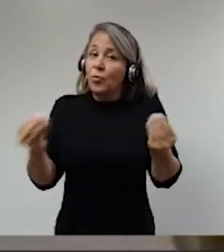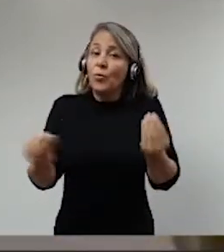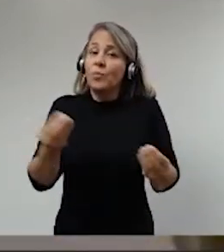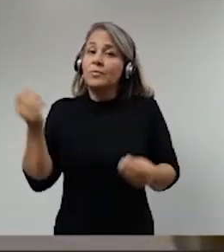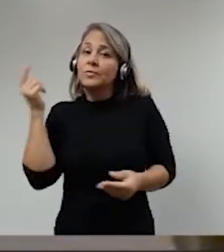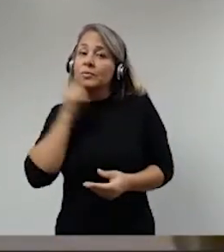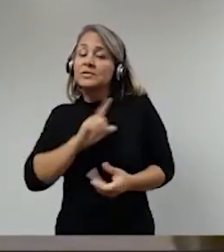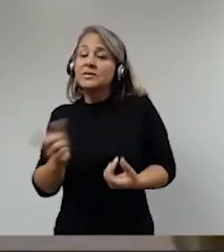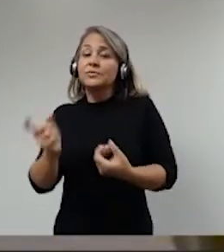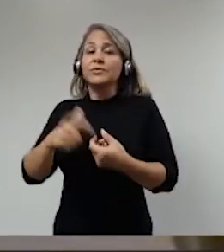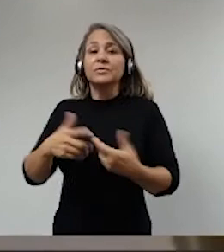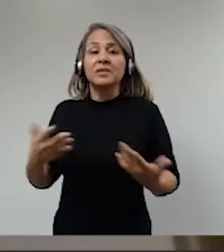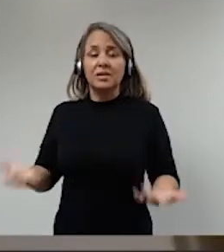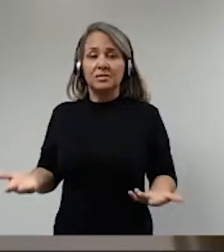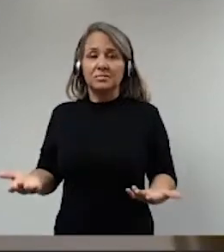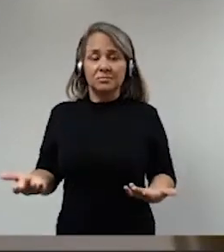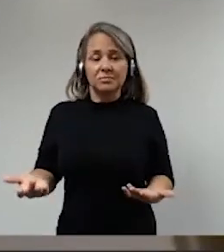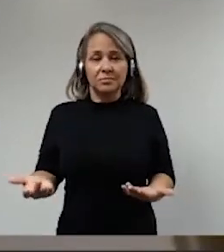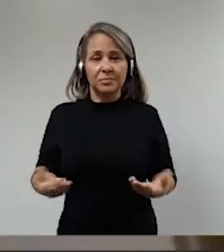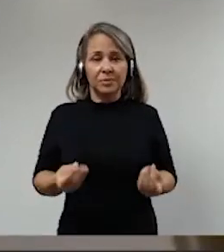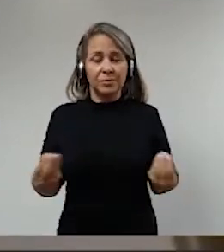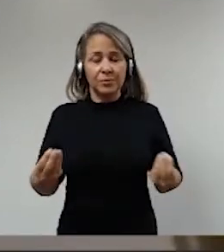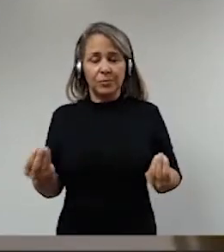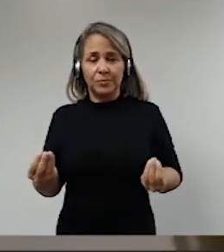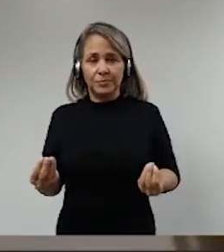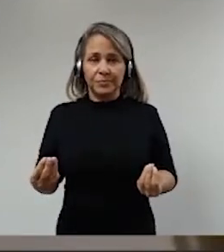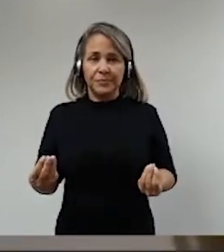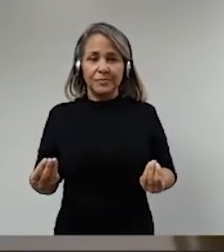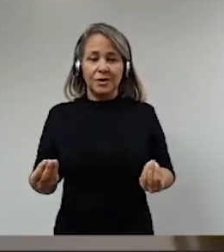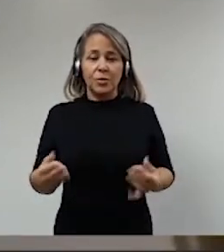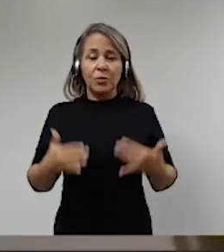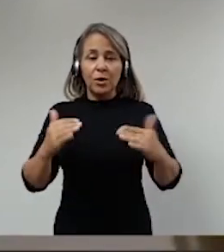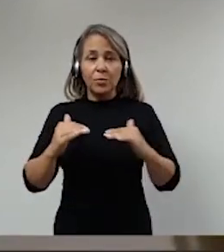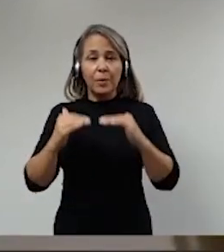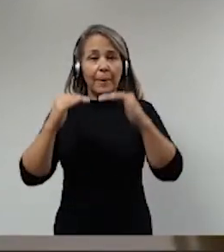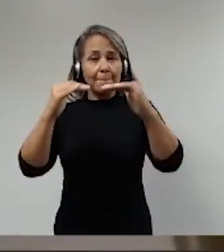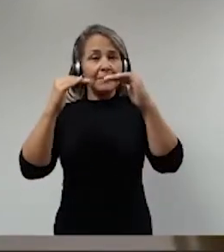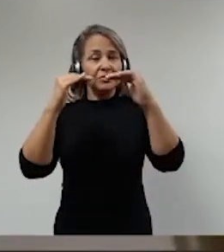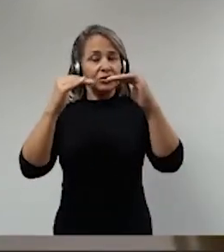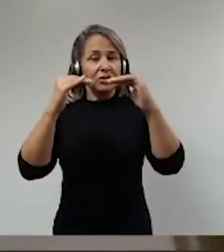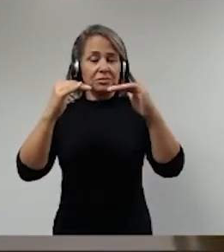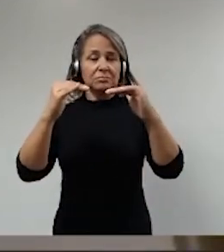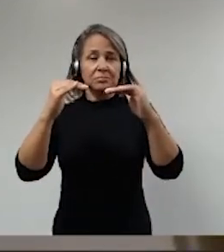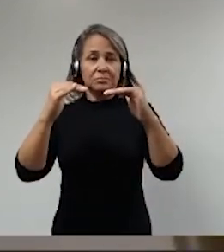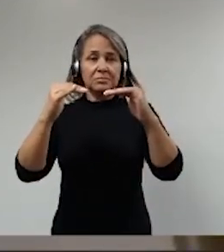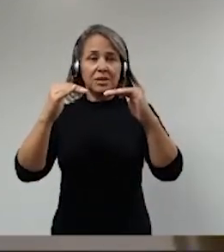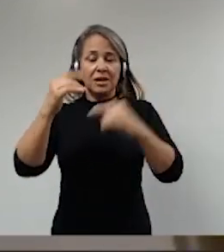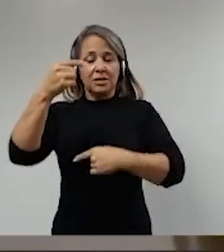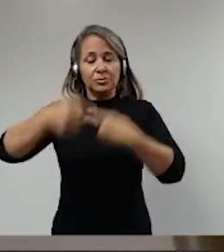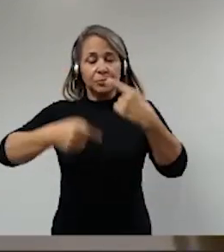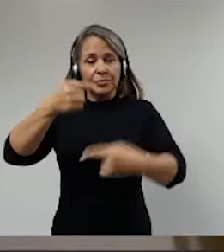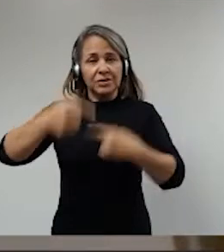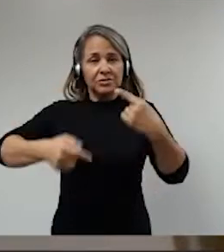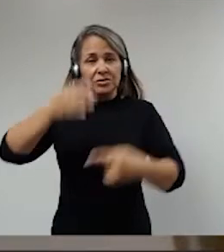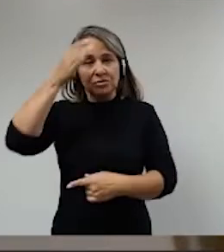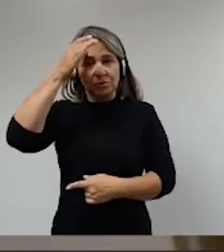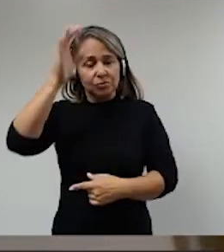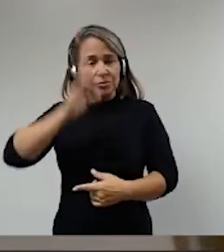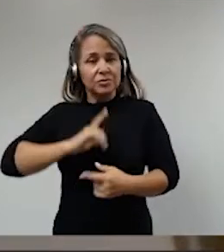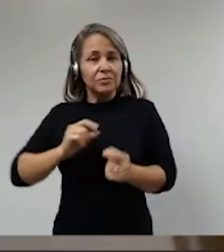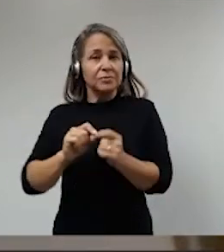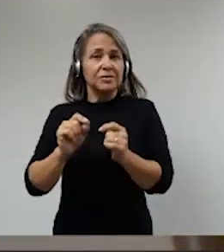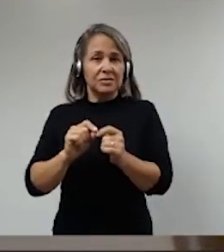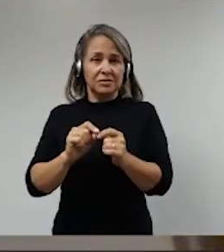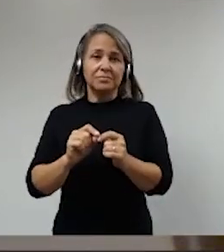onde iremos sair, né? Em que medida essas políticas públicas de cultura que existem, né, e